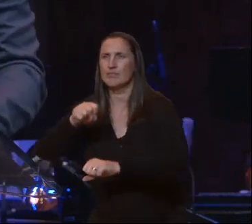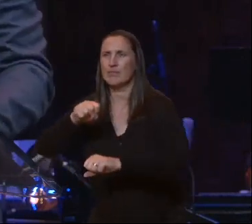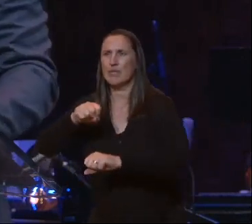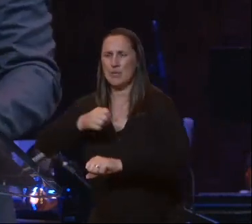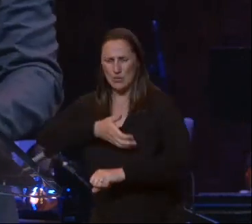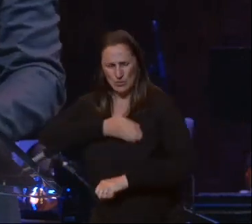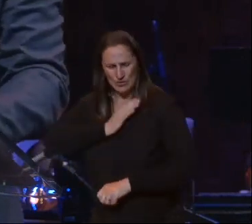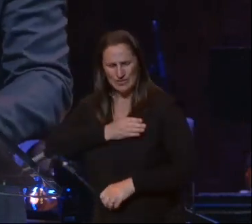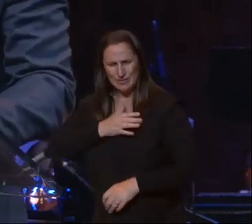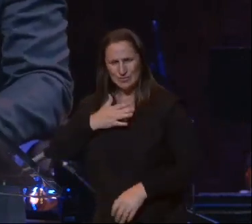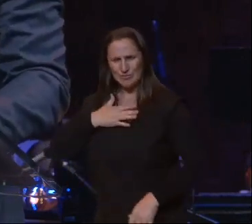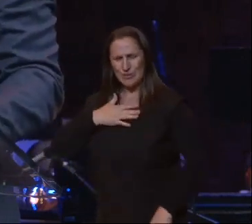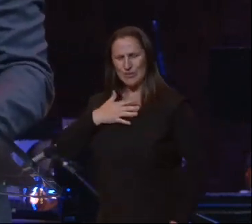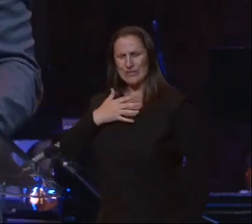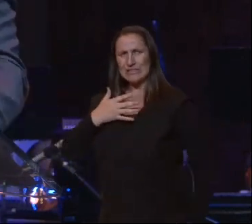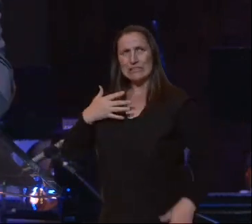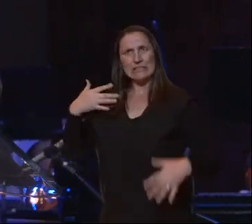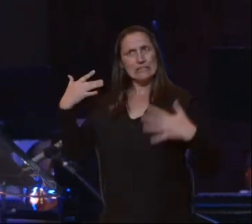coração.